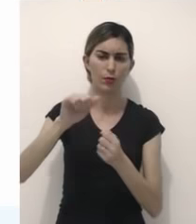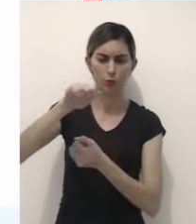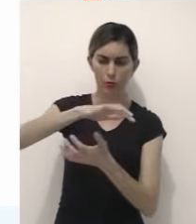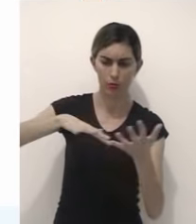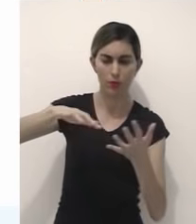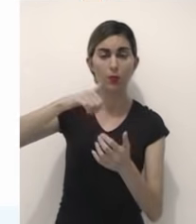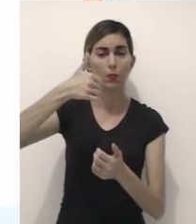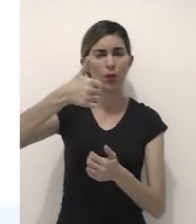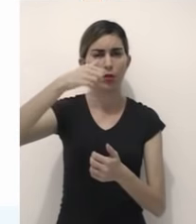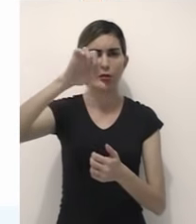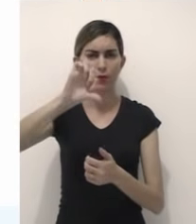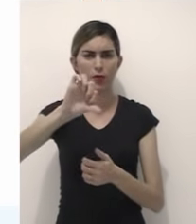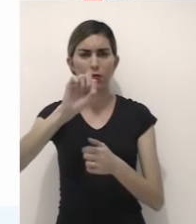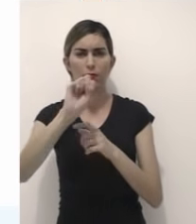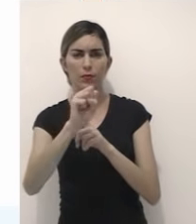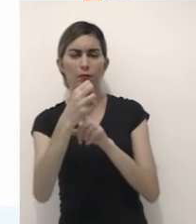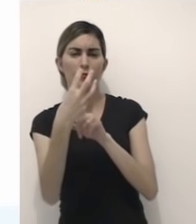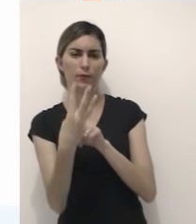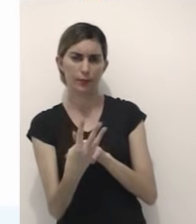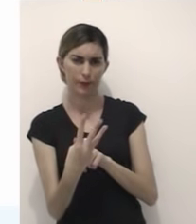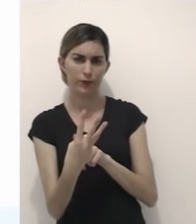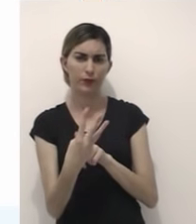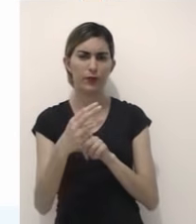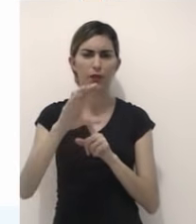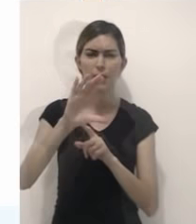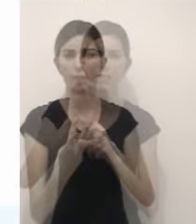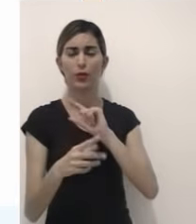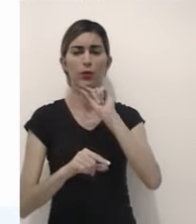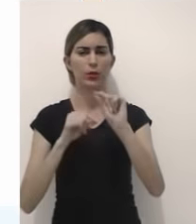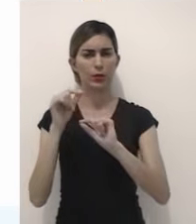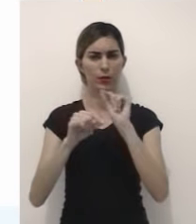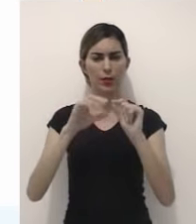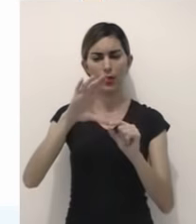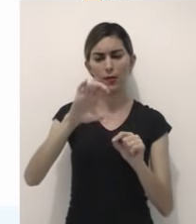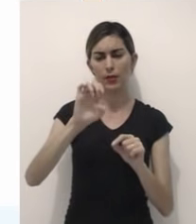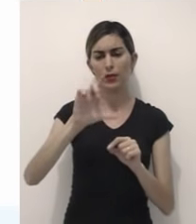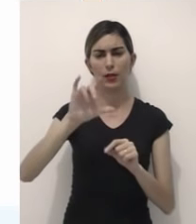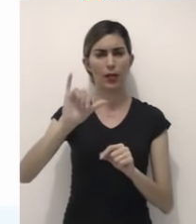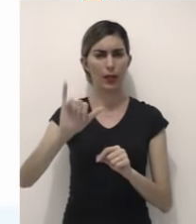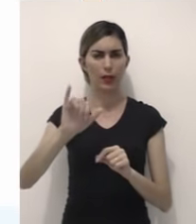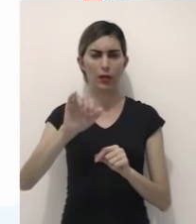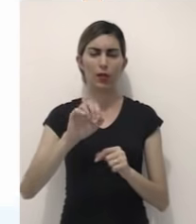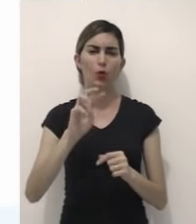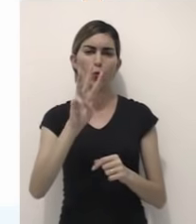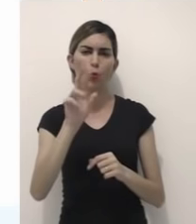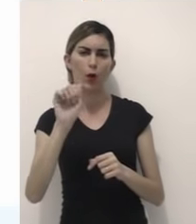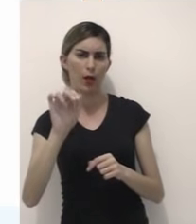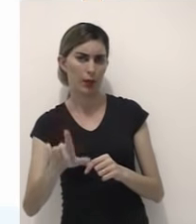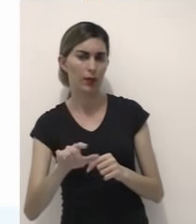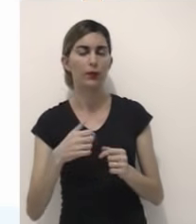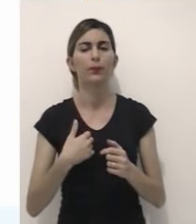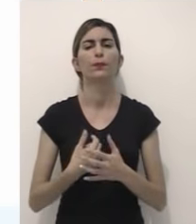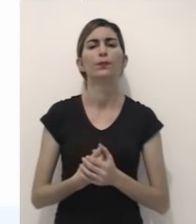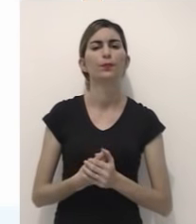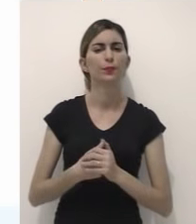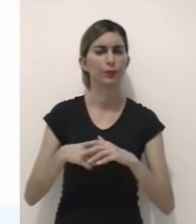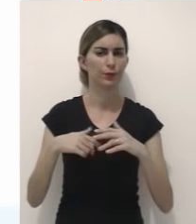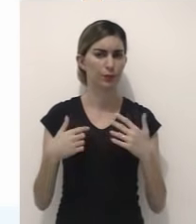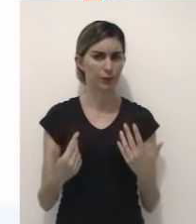espaço em 1983, que foi a Sally Ride, que é uma física.